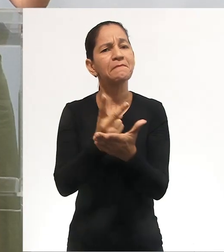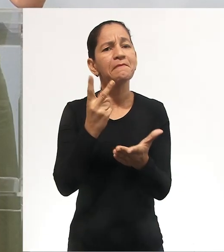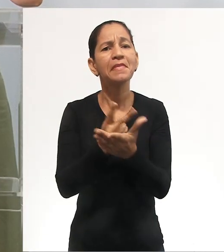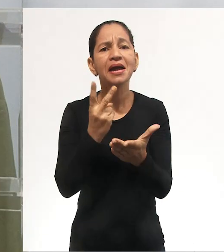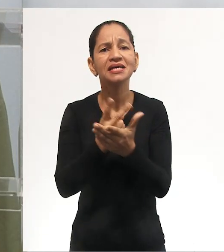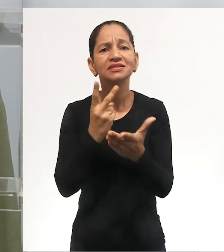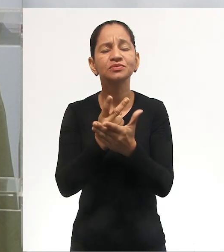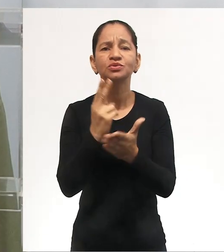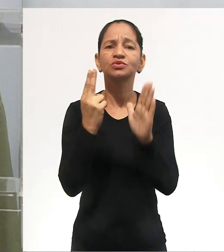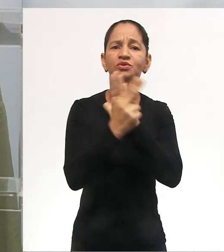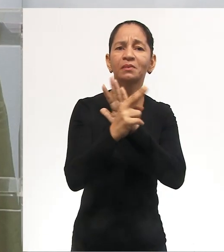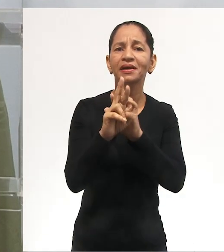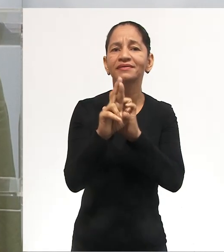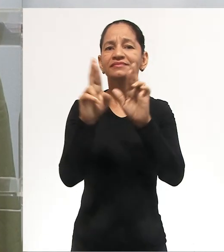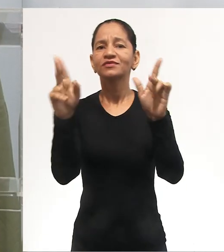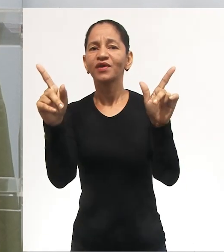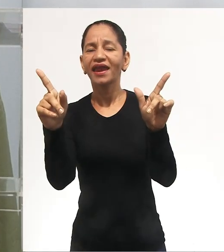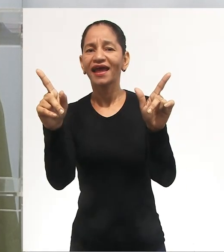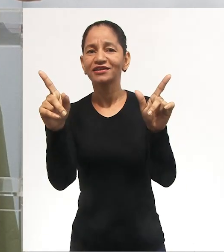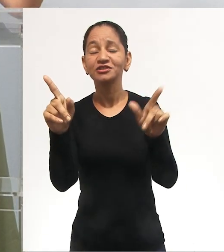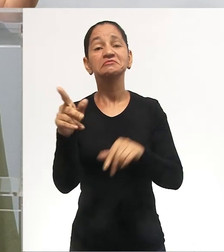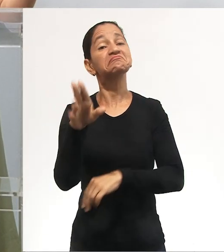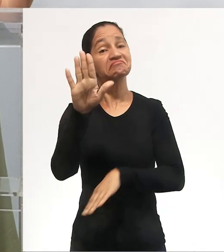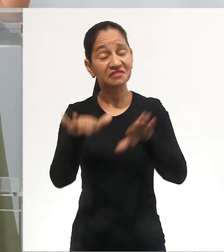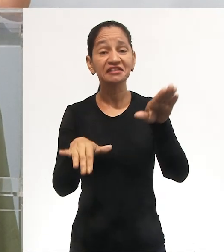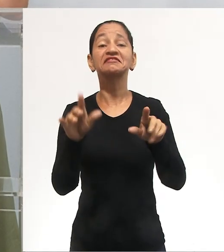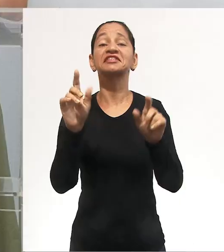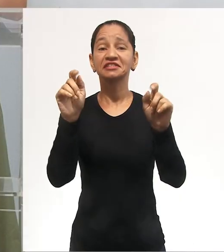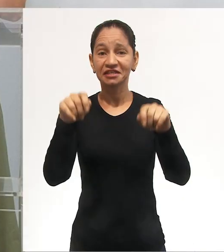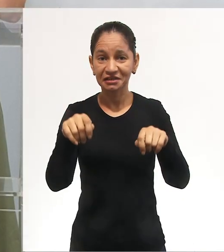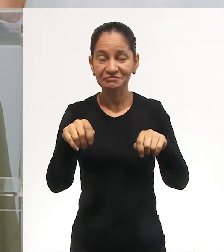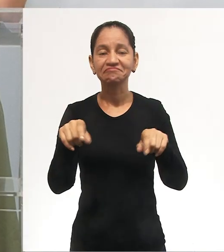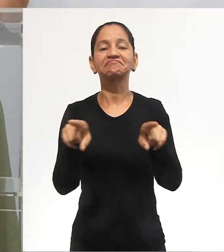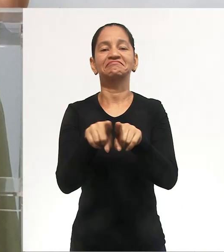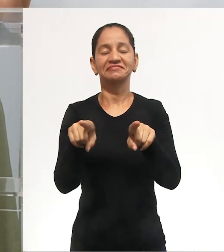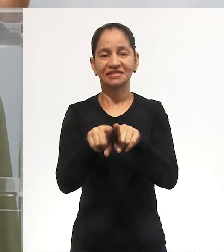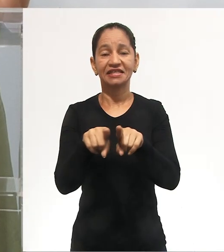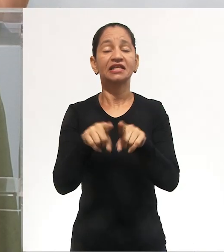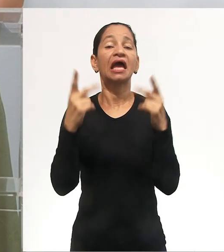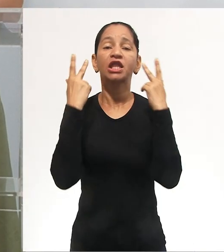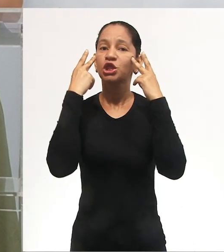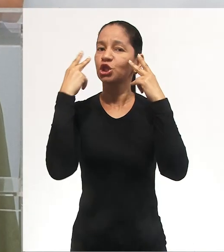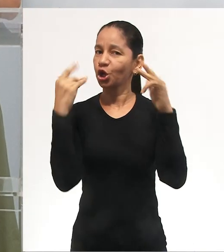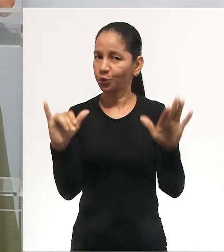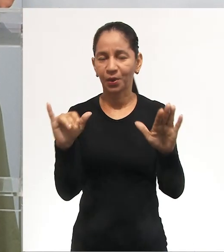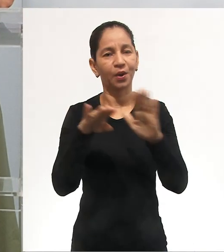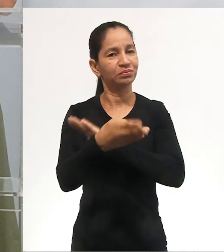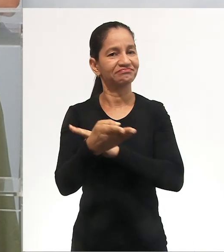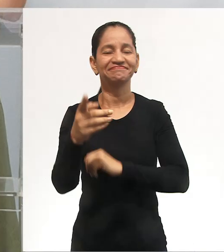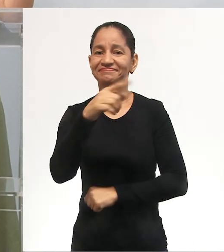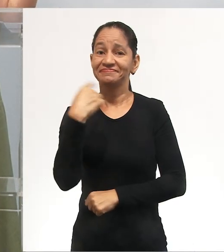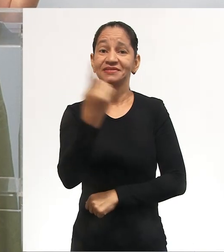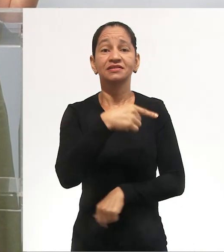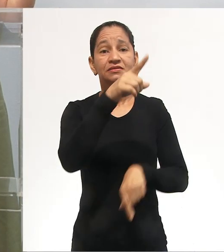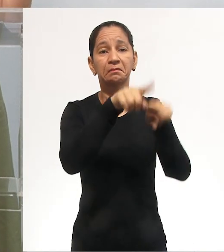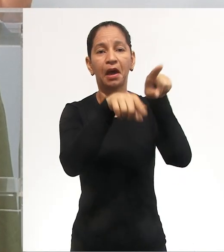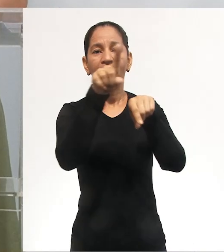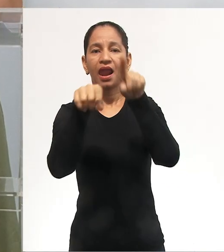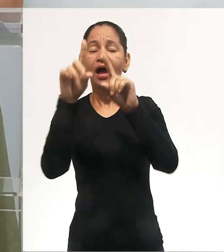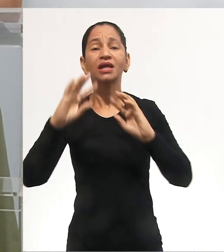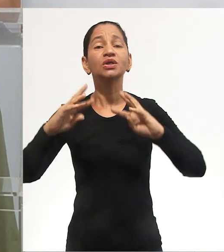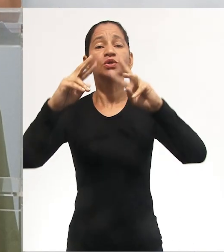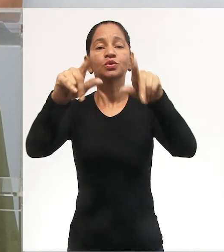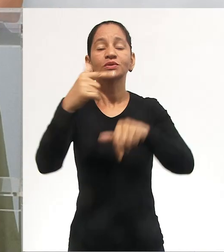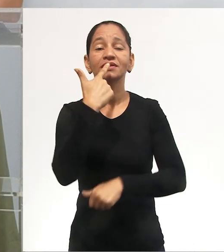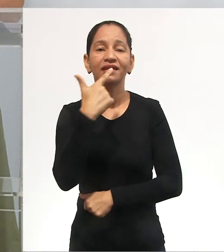determinada situação, que na outra não é utilizado ou é utilizado outra. Então, isso é comum, gente. A variação está presente em todas as